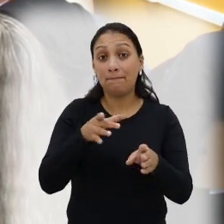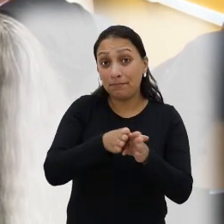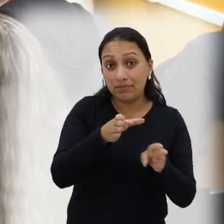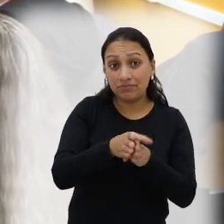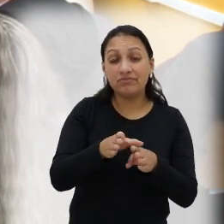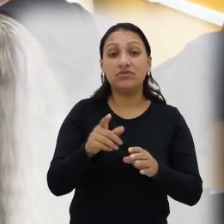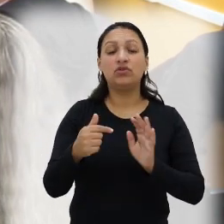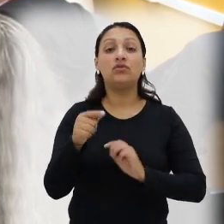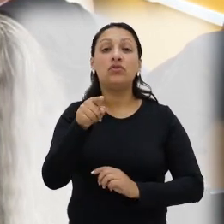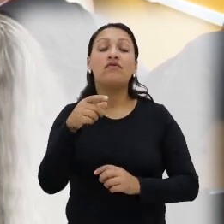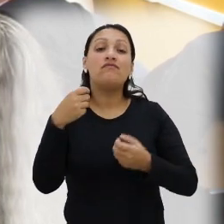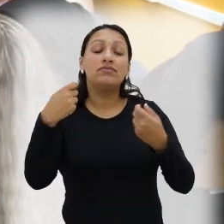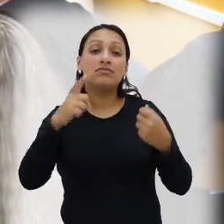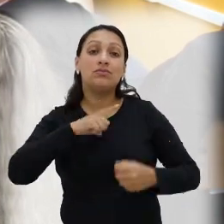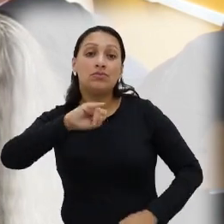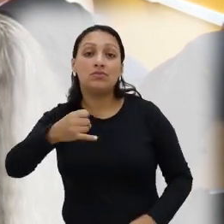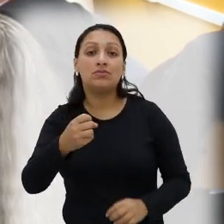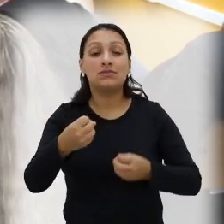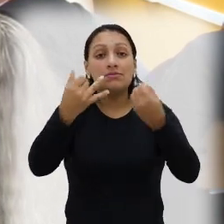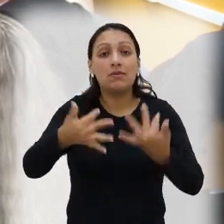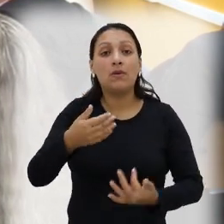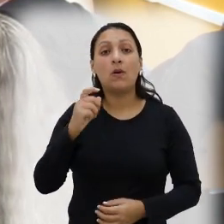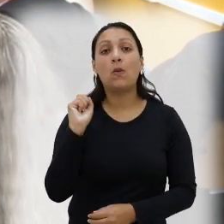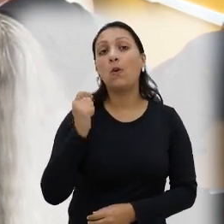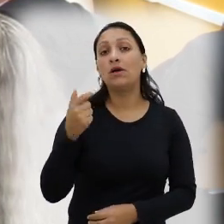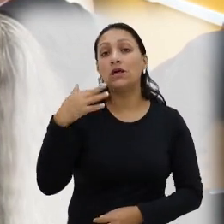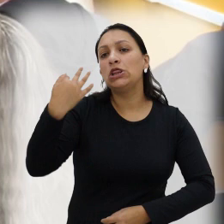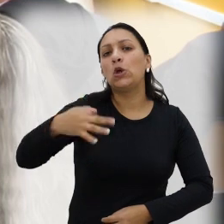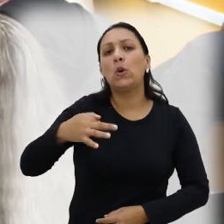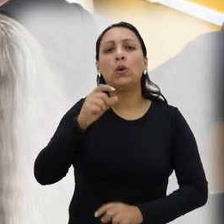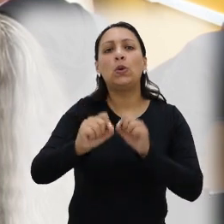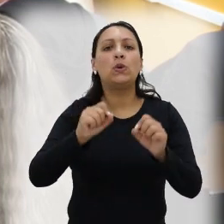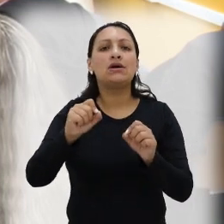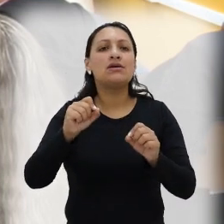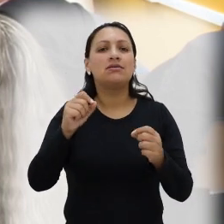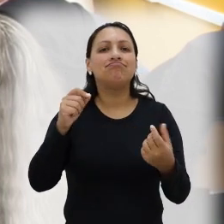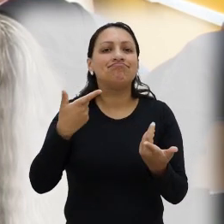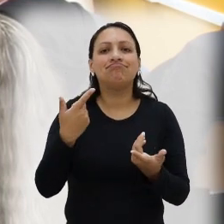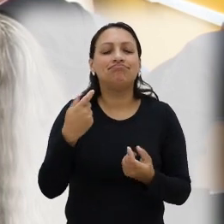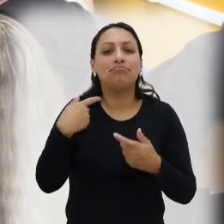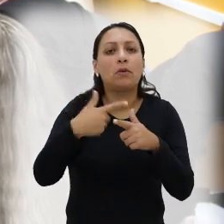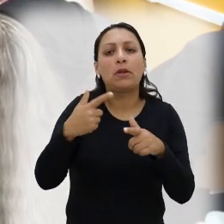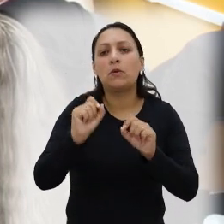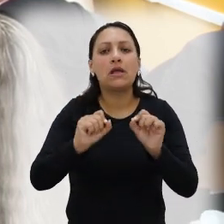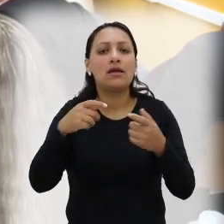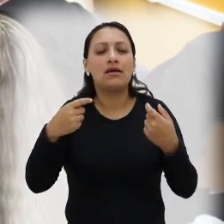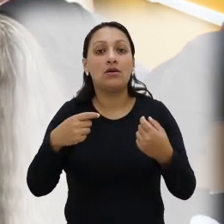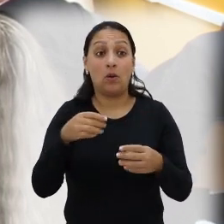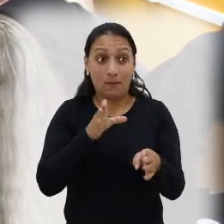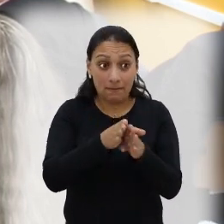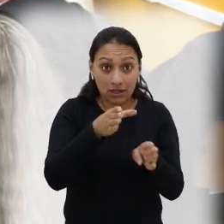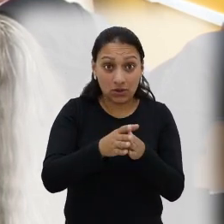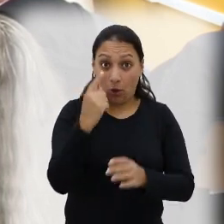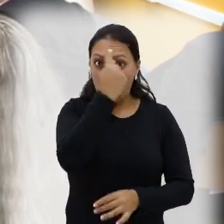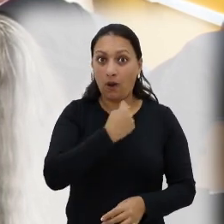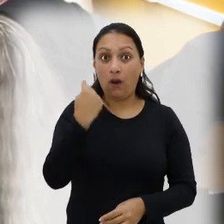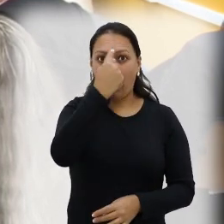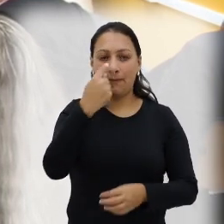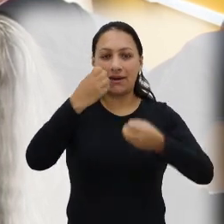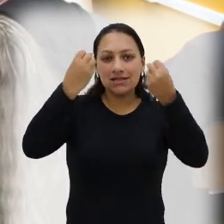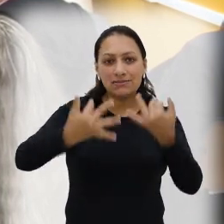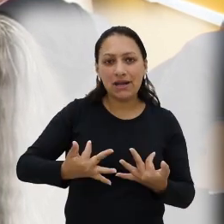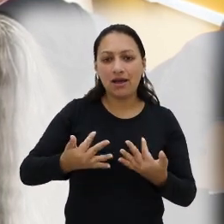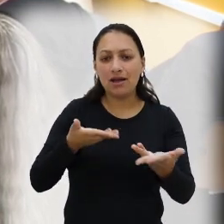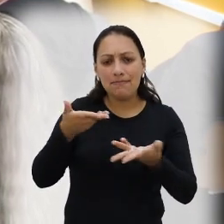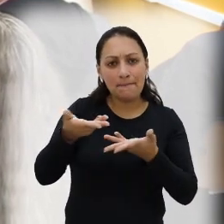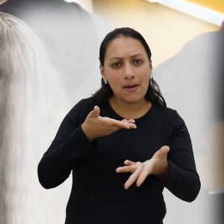tua dor específica e o mentor vai trabalhar com a tua dor específica. Tu tem 1 hora para trabalhar com ele sobre essa dor específica. Tá, e